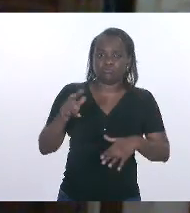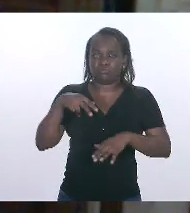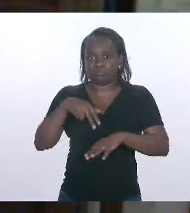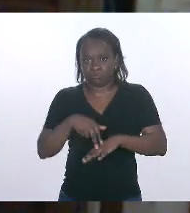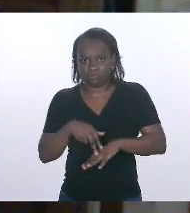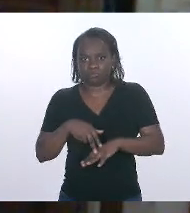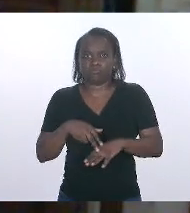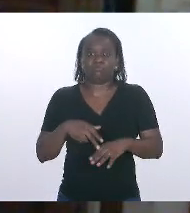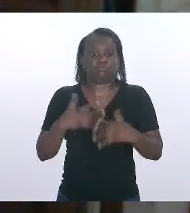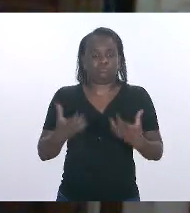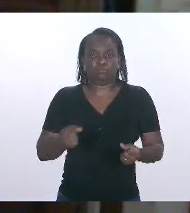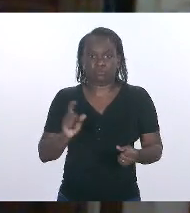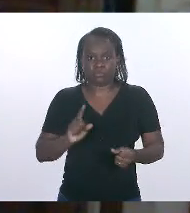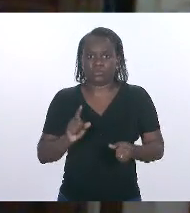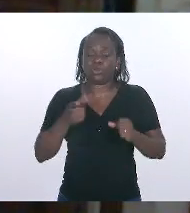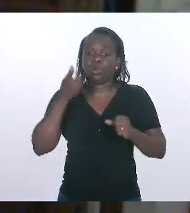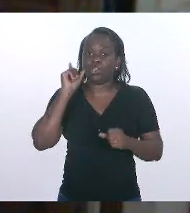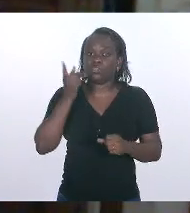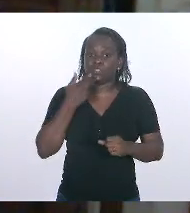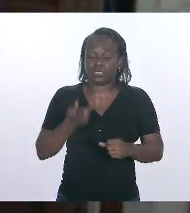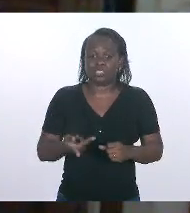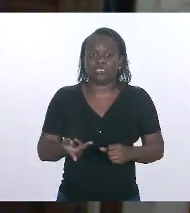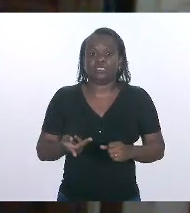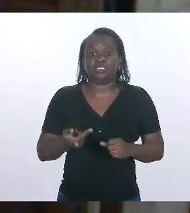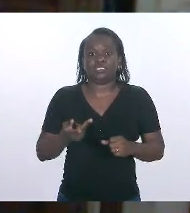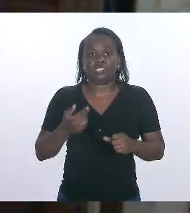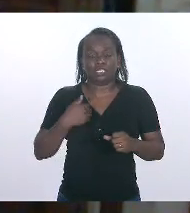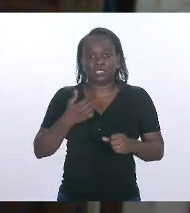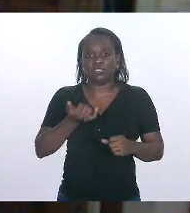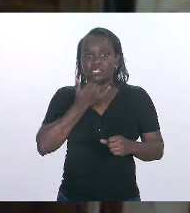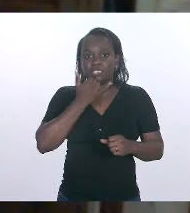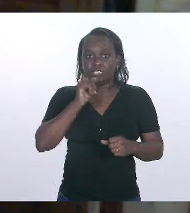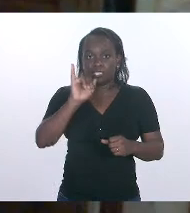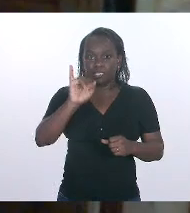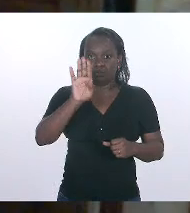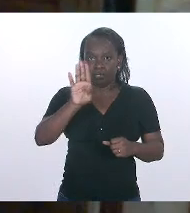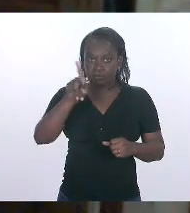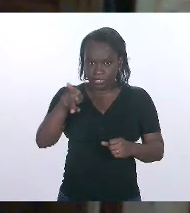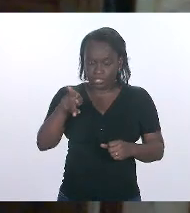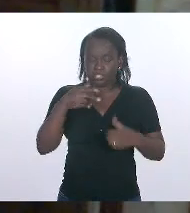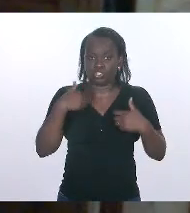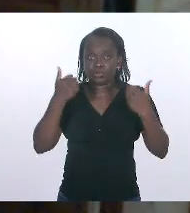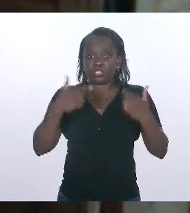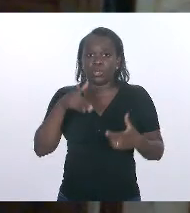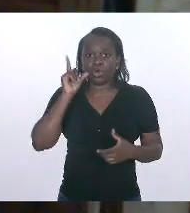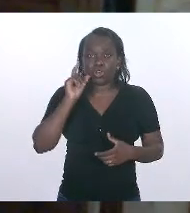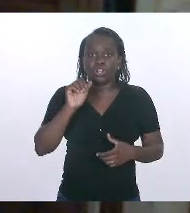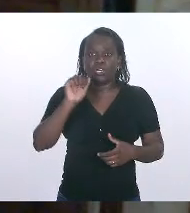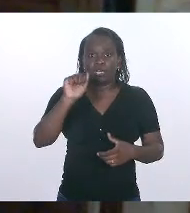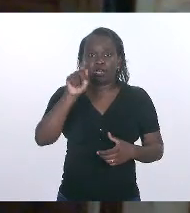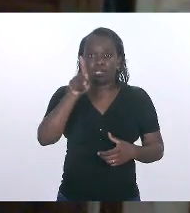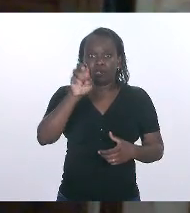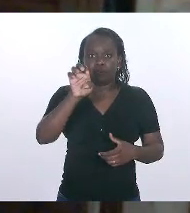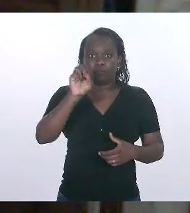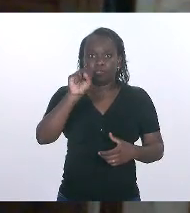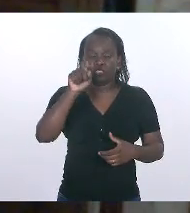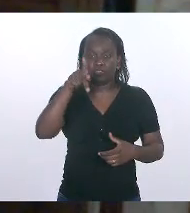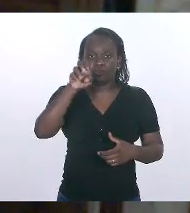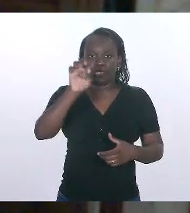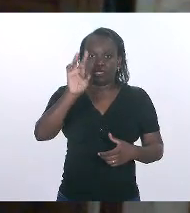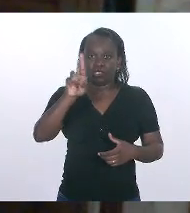posicionaram contrário. E ontem eu disse aqui, em vez de IBP, eu falei Abespetro.